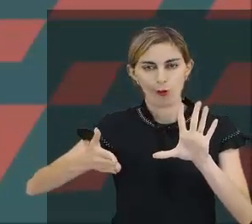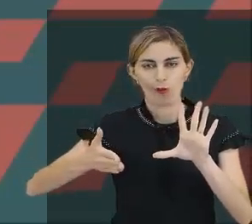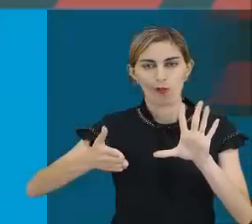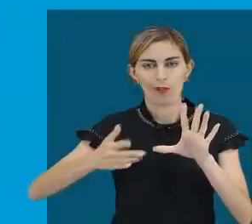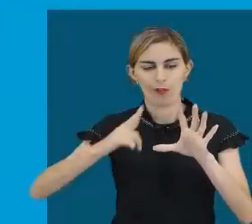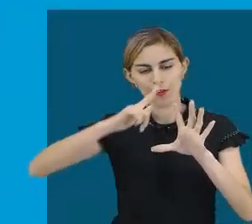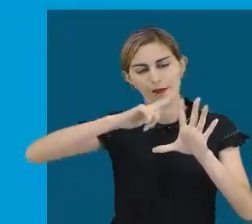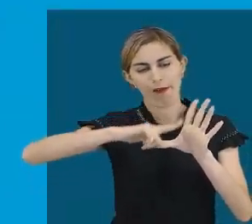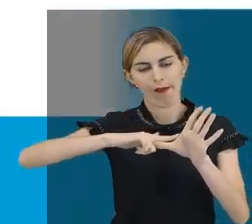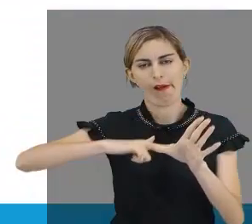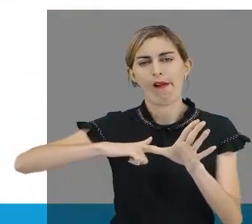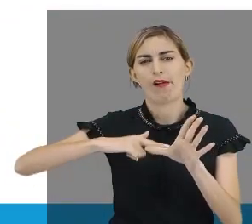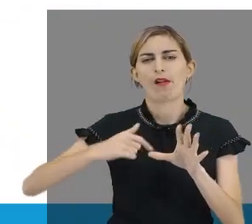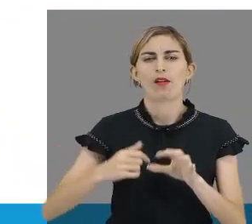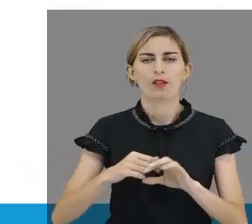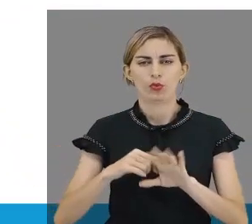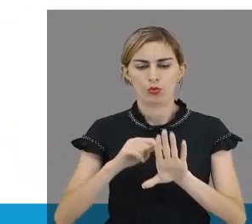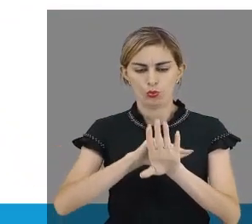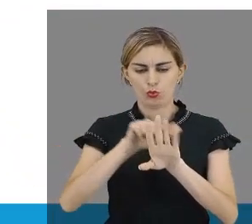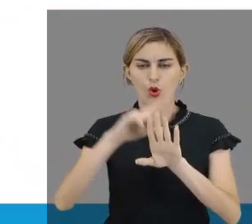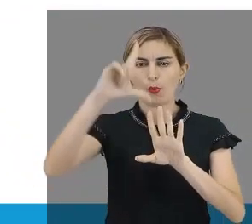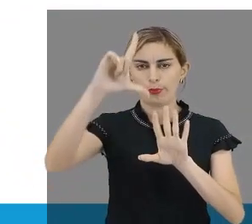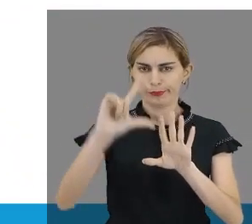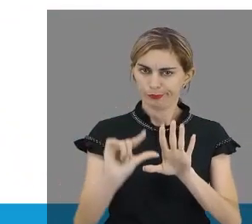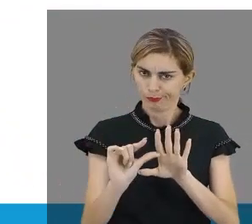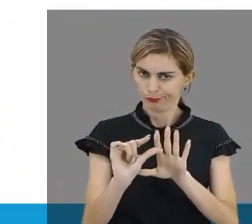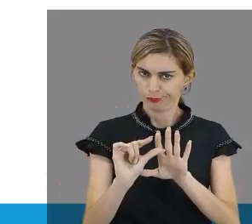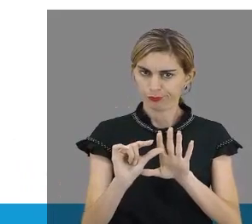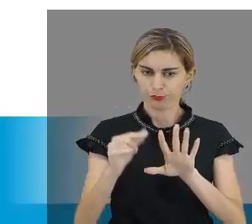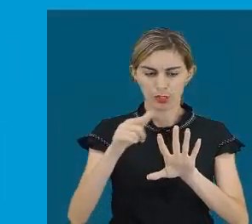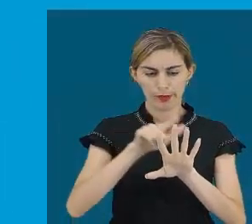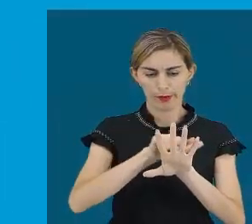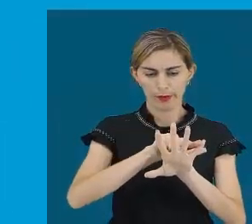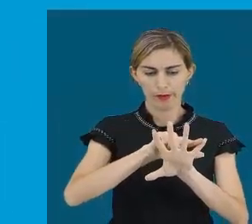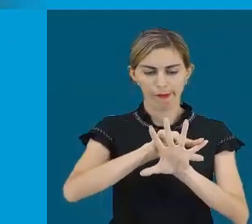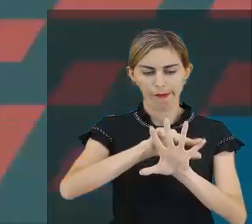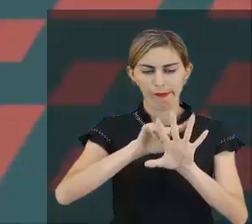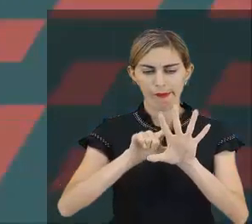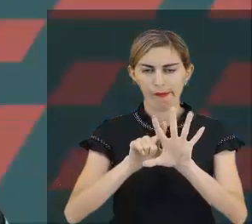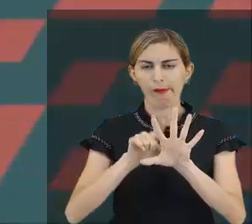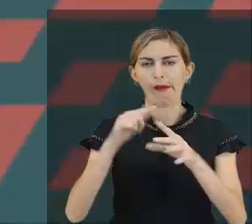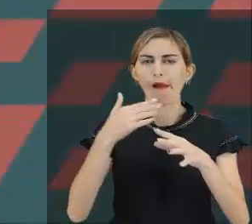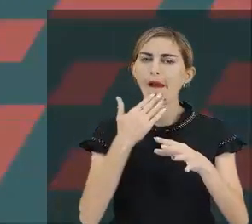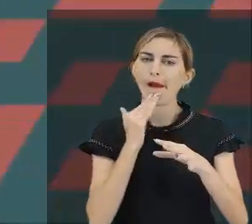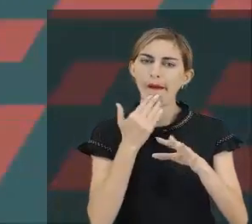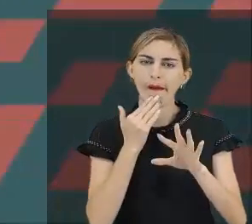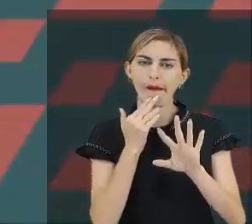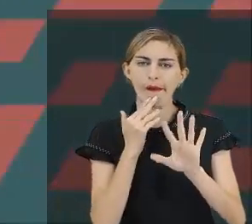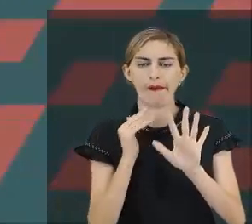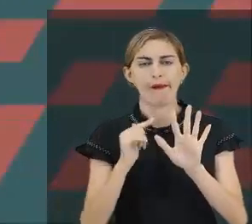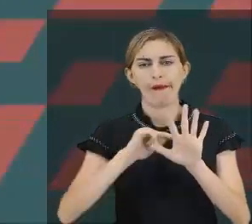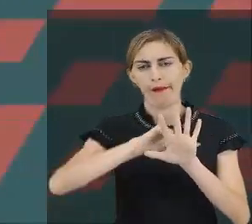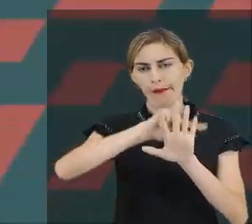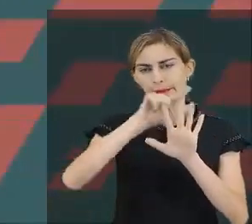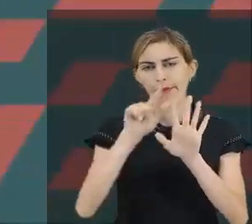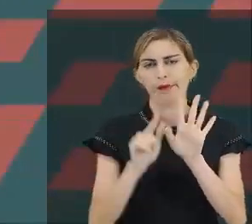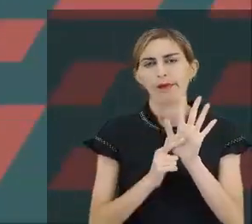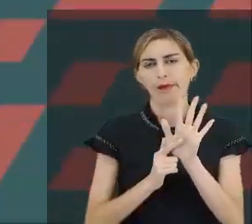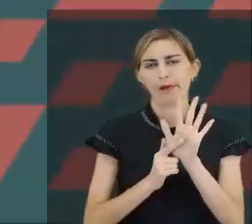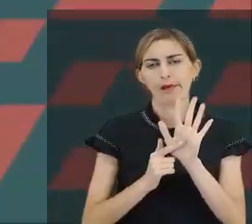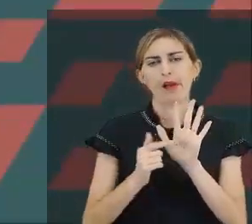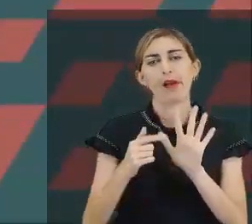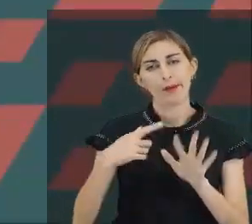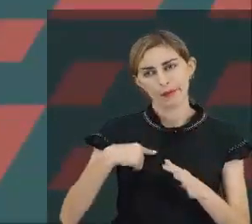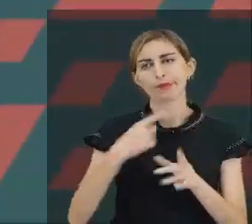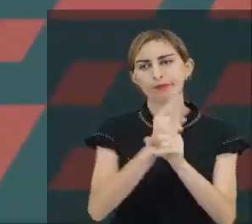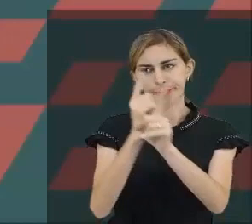maior, né? A brachdactilia, que são os dedos curtos, e o afastamento entre esse primeiro e